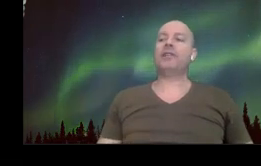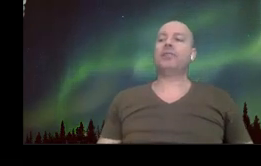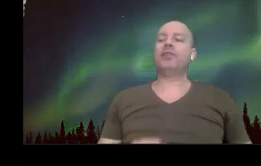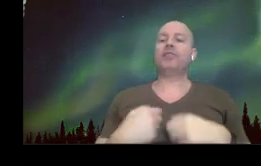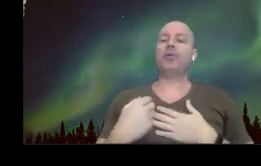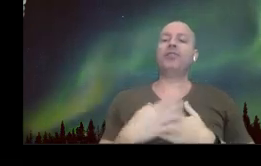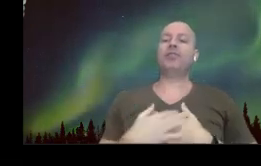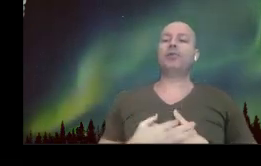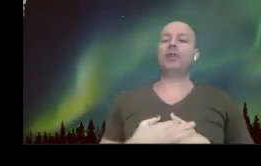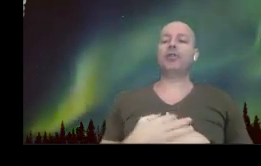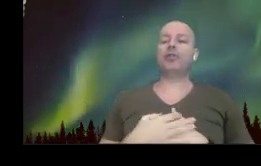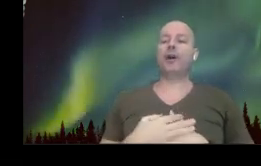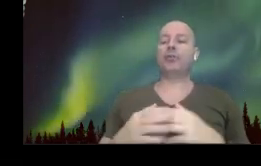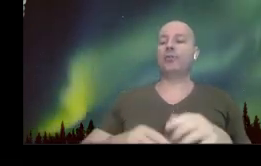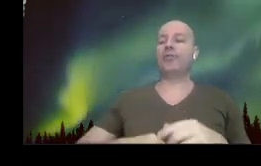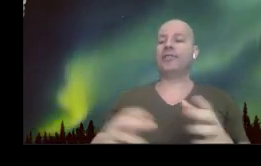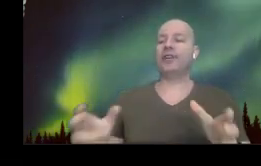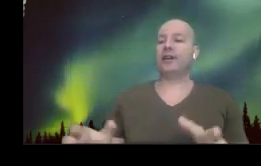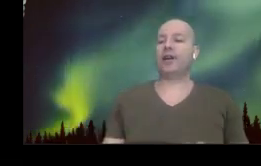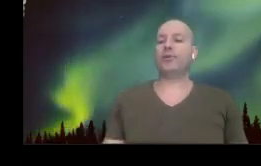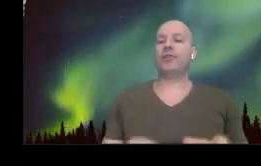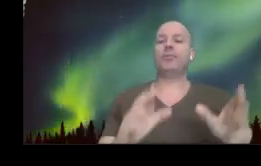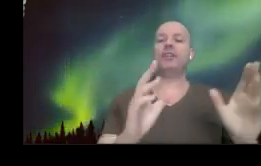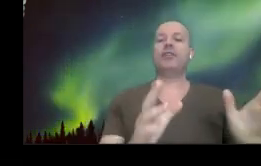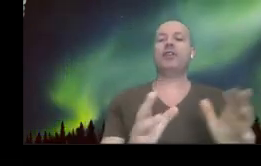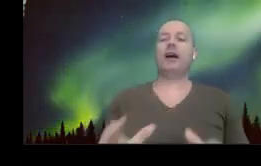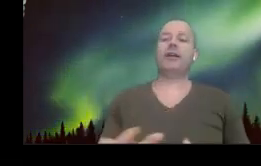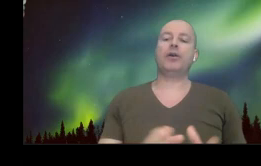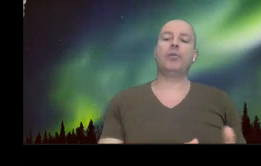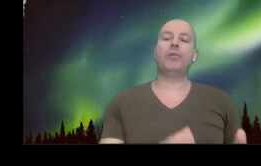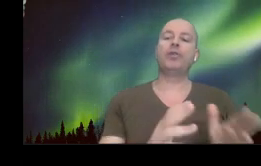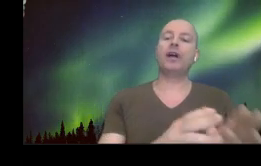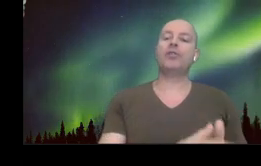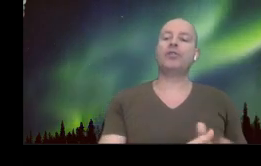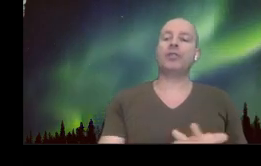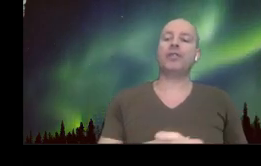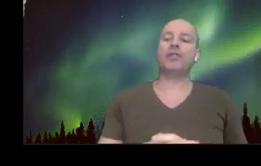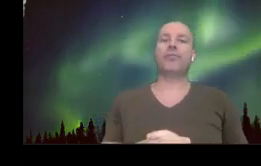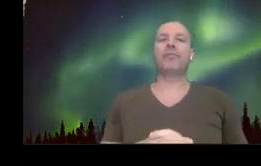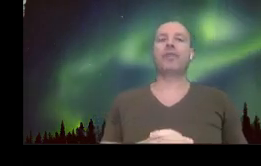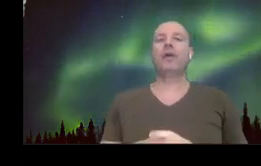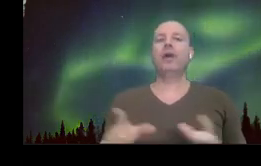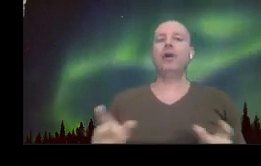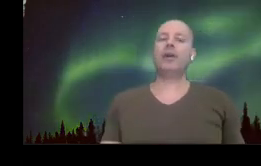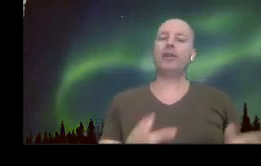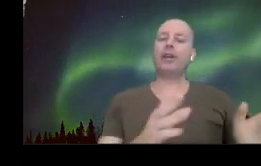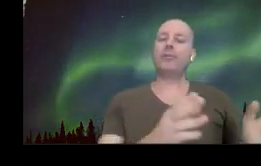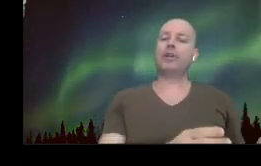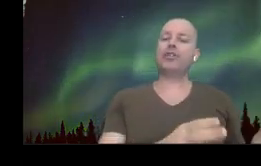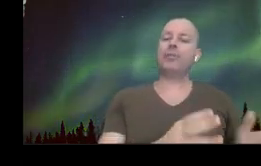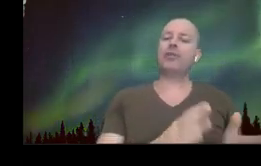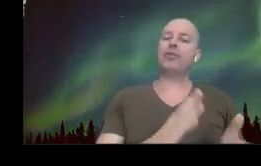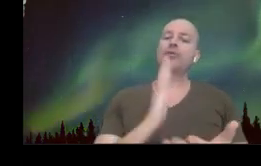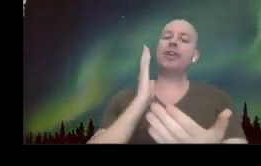tempo atrás, por exemplo, se eu quisesse proteger eu tenho uma fazenda, quero proteger metade da área como uma unidade de conservação. Eu até